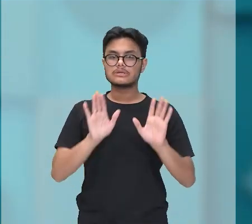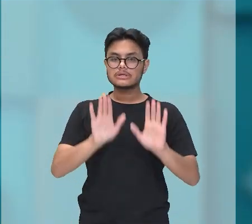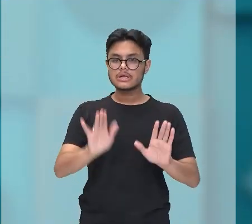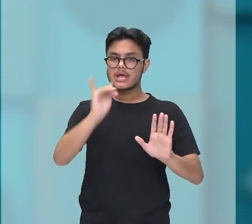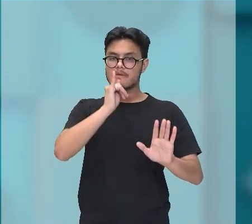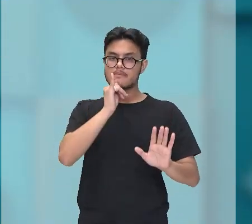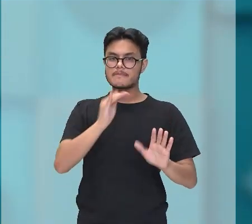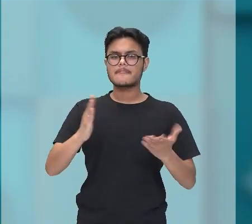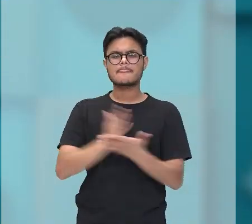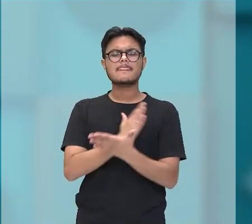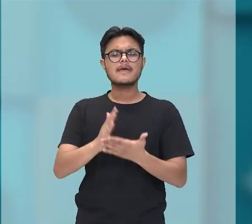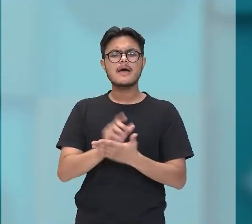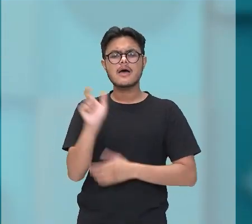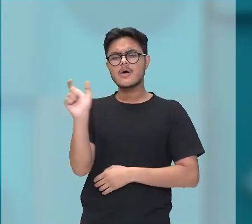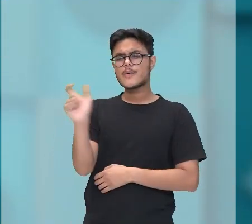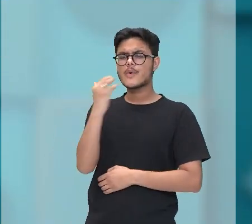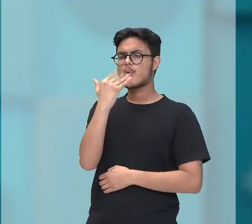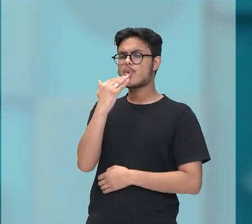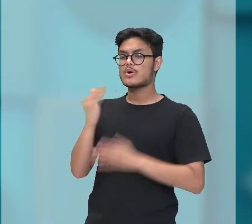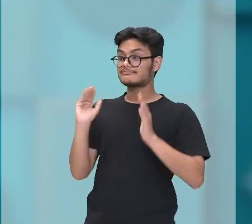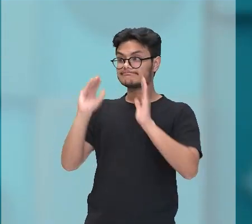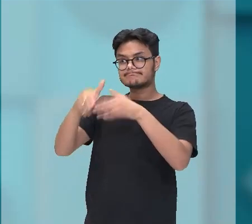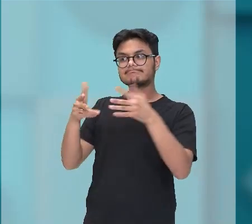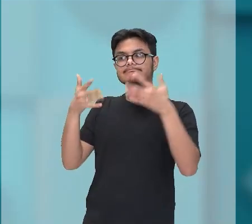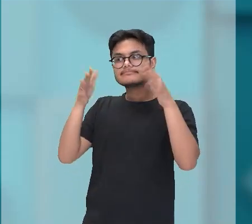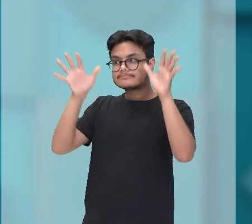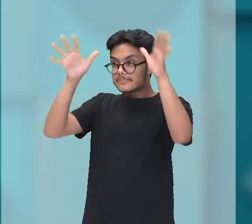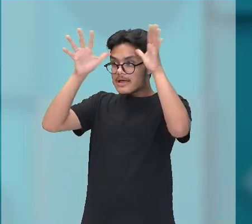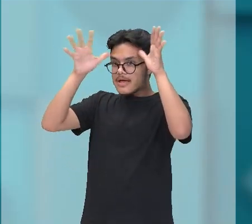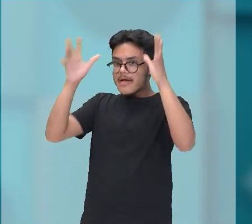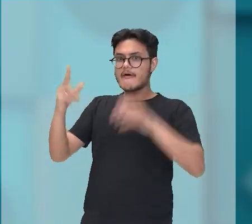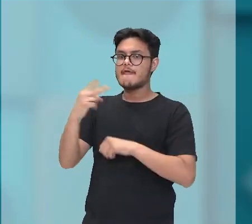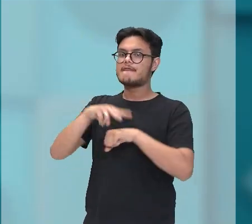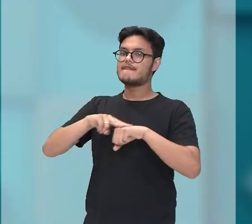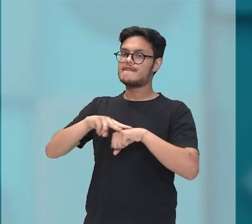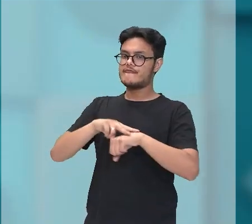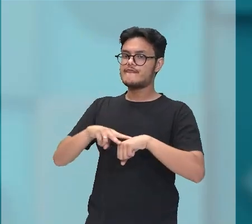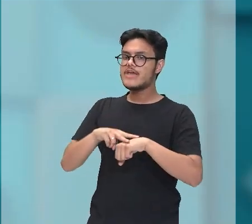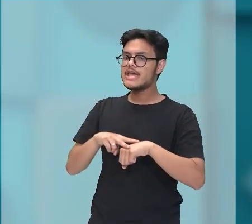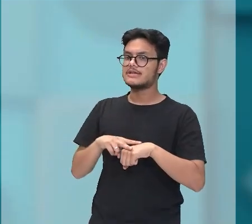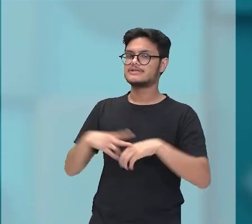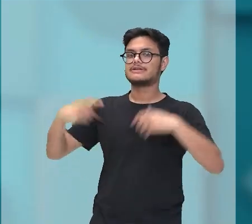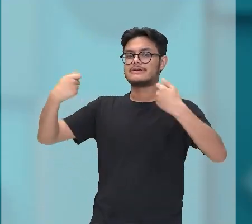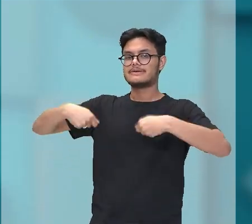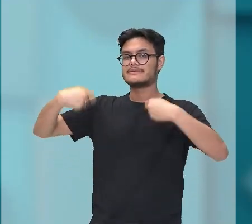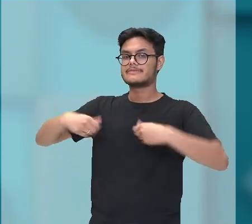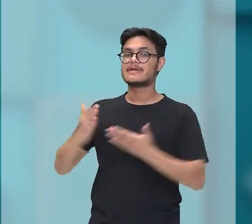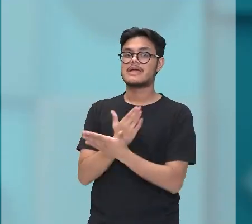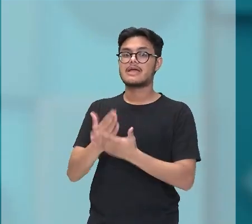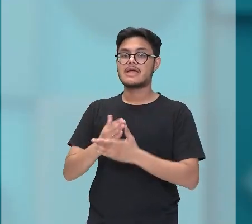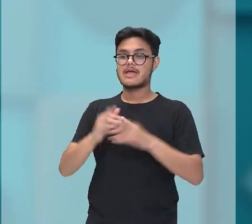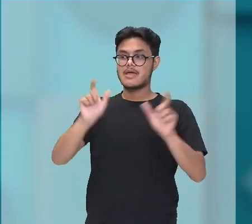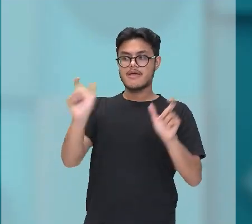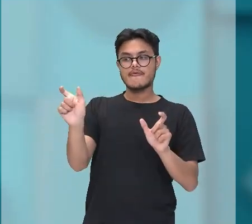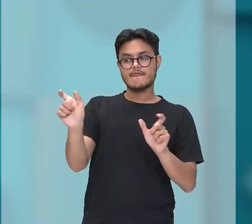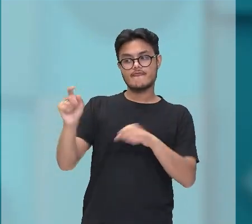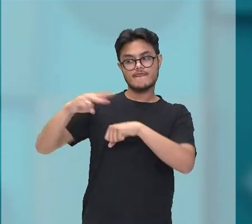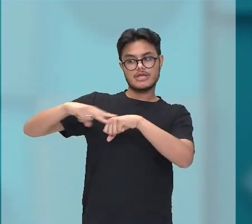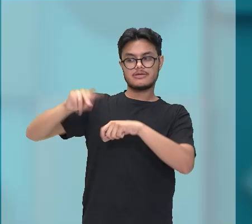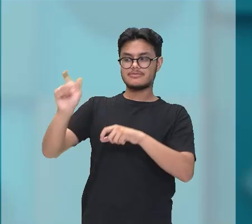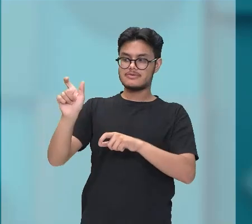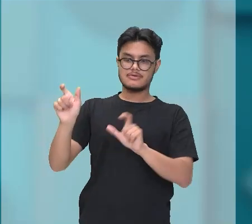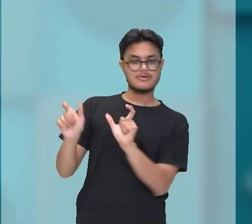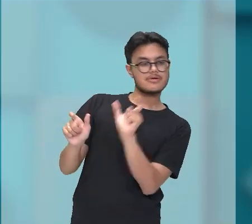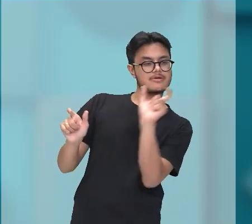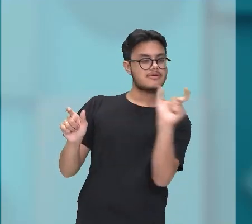enfatizamos com cores, então fiquem atentos na cor verde, por exemplo. Nessa cor verde, sempre que aparecer uma palavrinha destacada na cor verde, nós